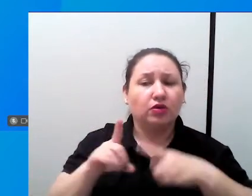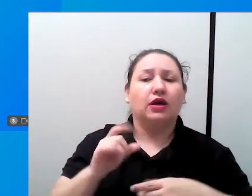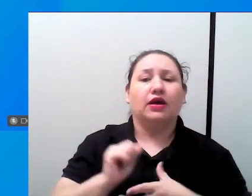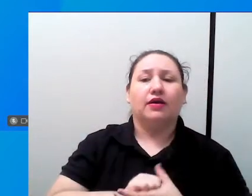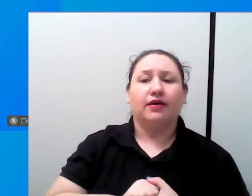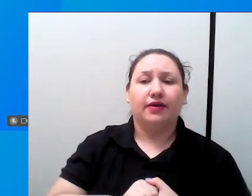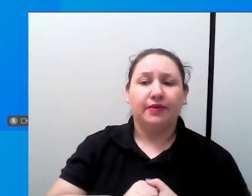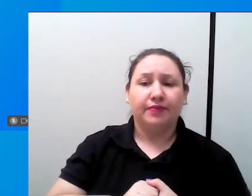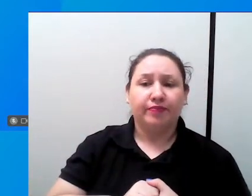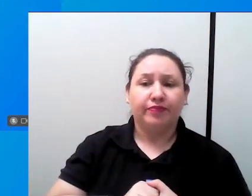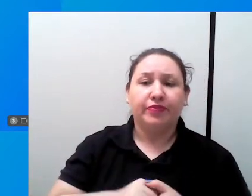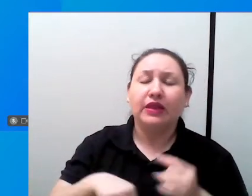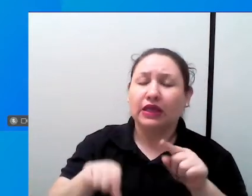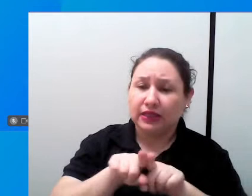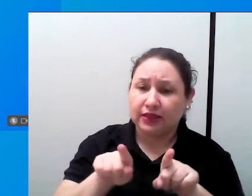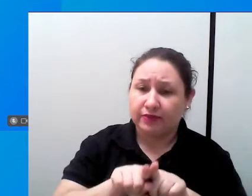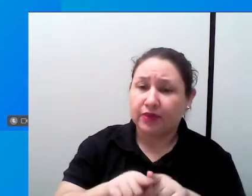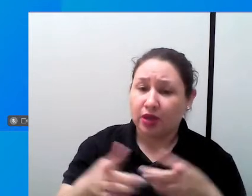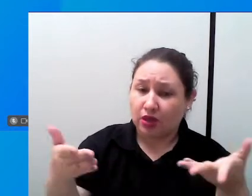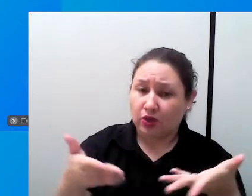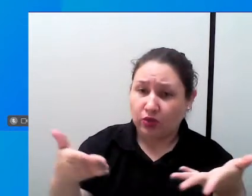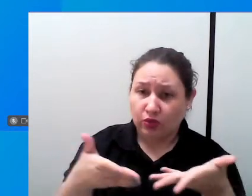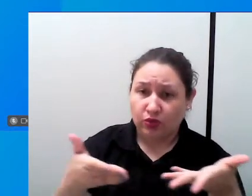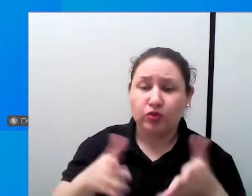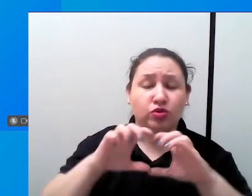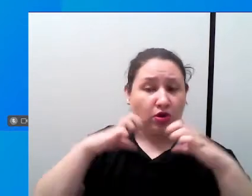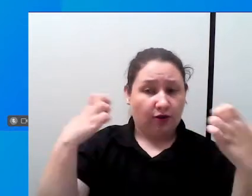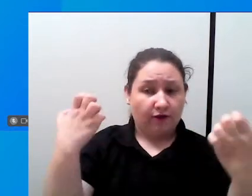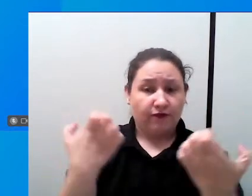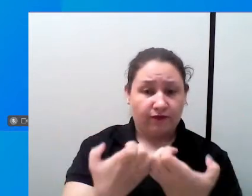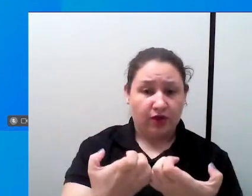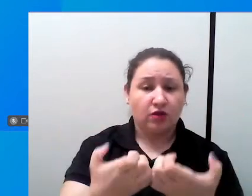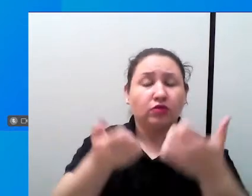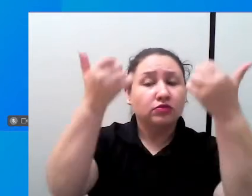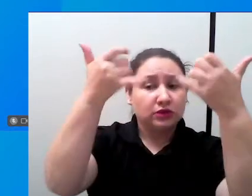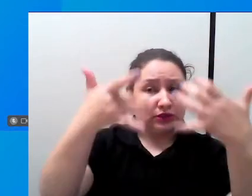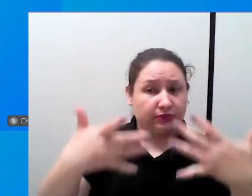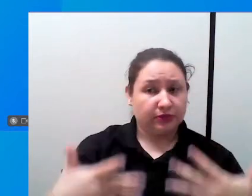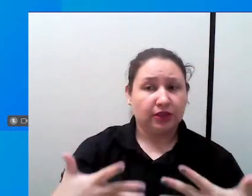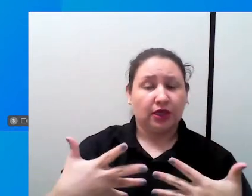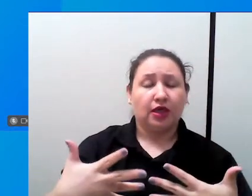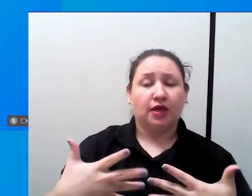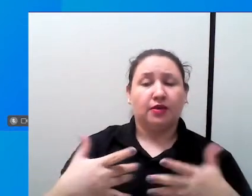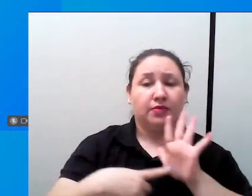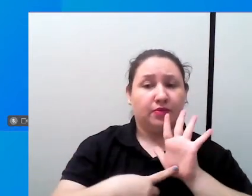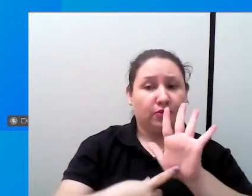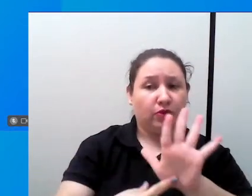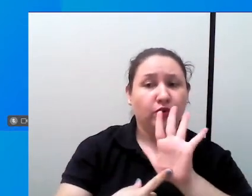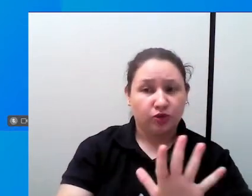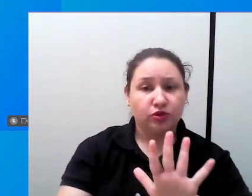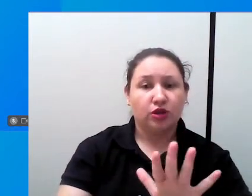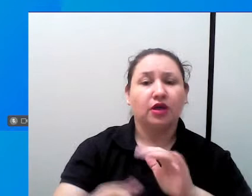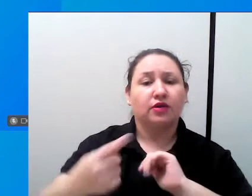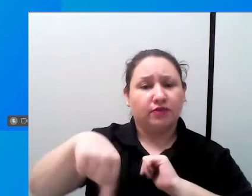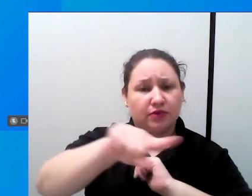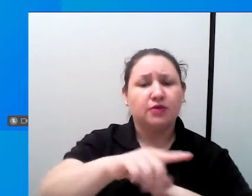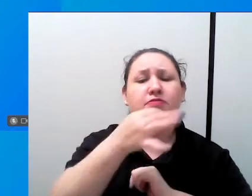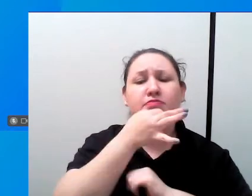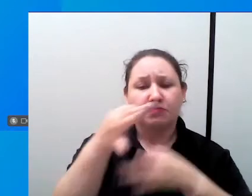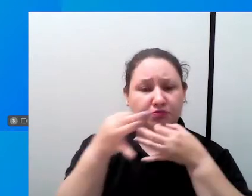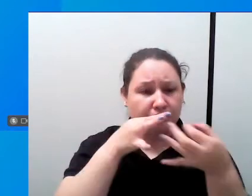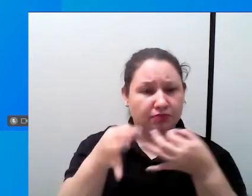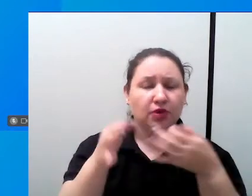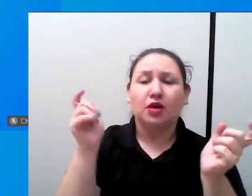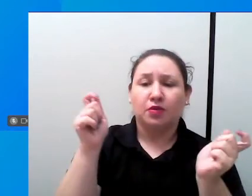aí, através desse seminário, um grande compromisso. Compromisso de promover, claro, um espaço de diálogo sobre a importância